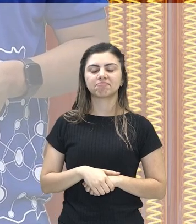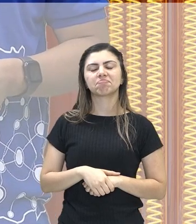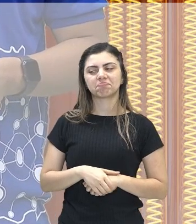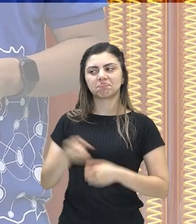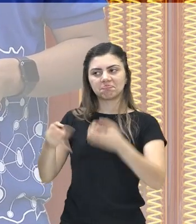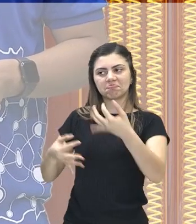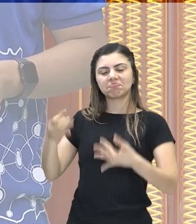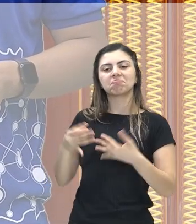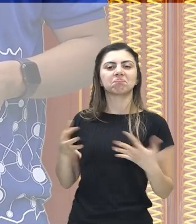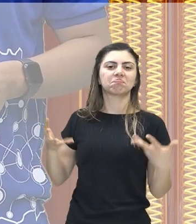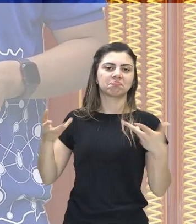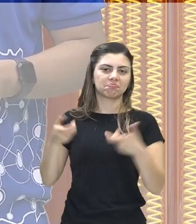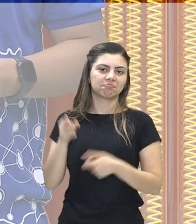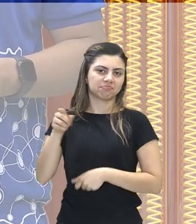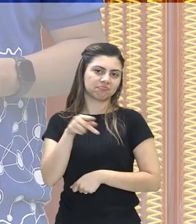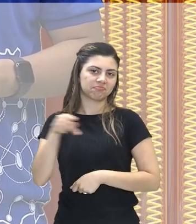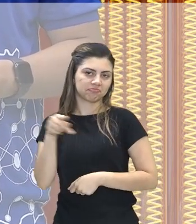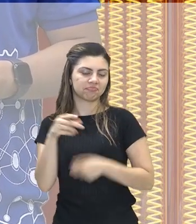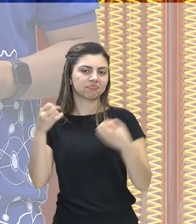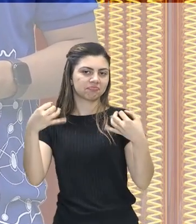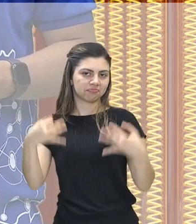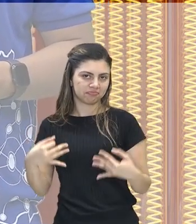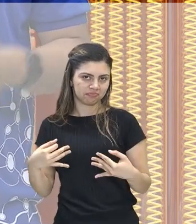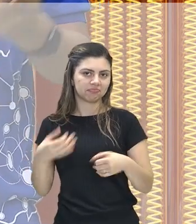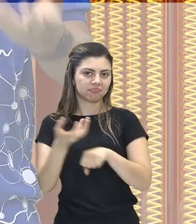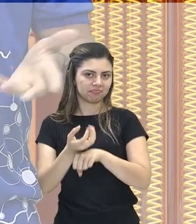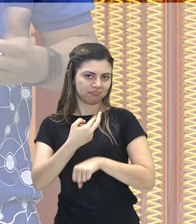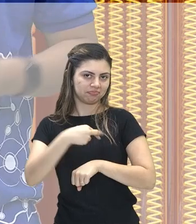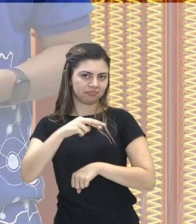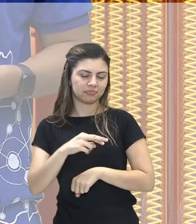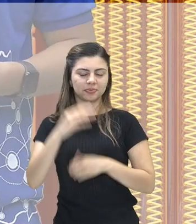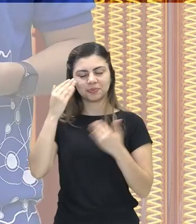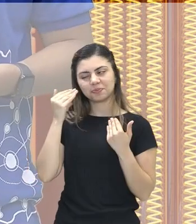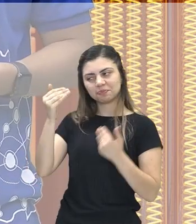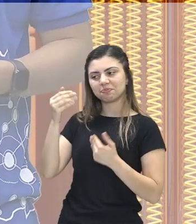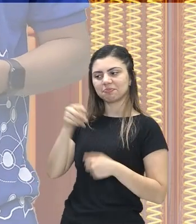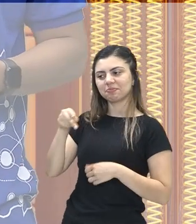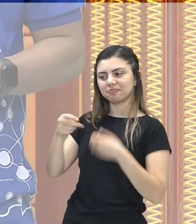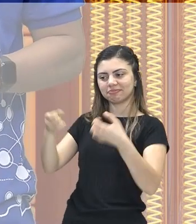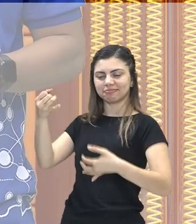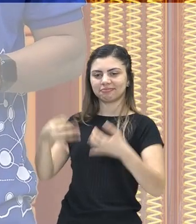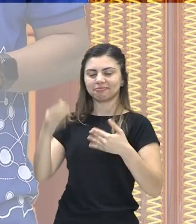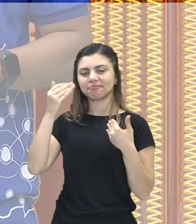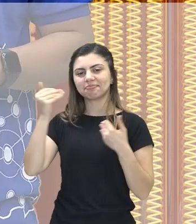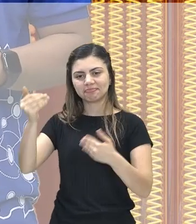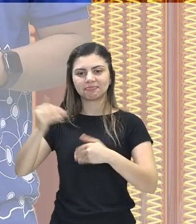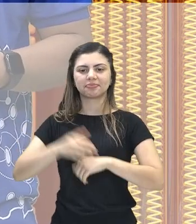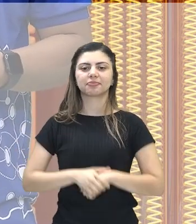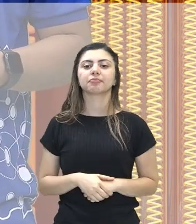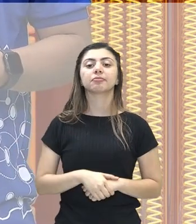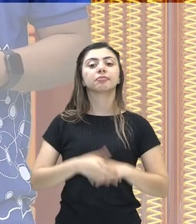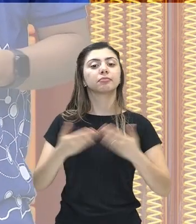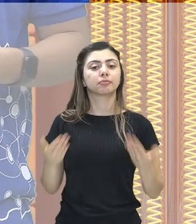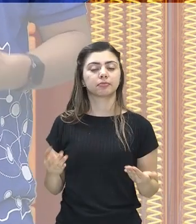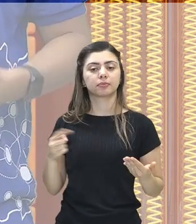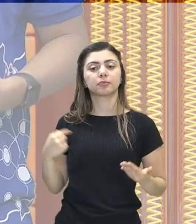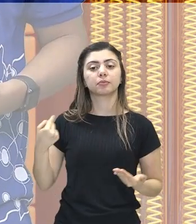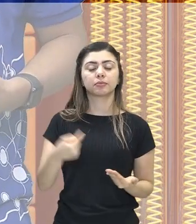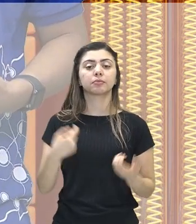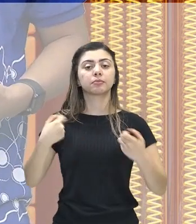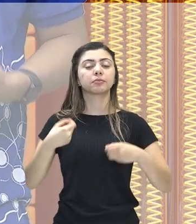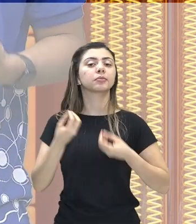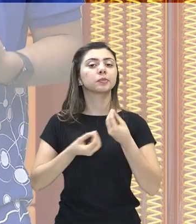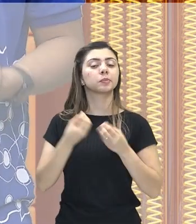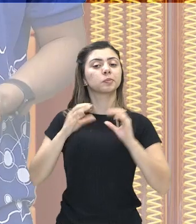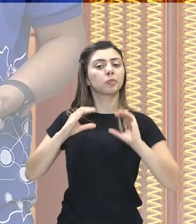muito bonitas aí do professor de ensino religioso de vocês, né? Obrigado, professor Renato, agradeço, né? A gente sempre tem que ter uma